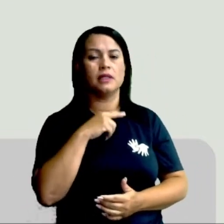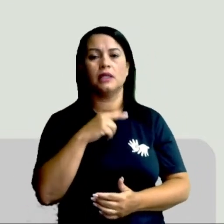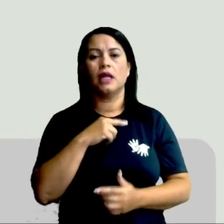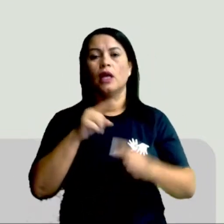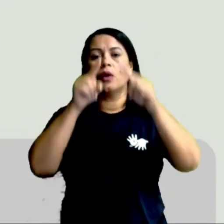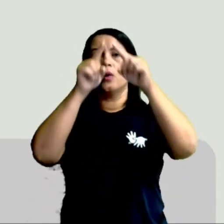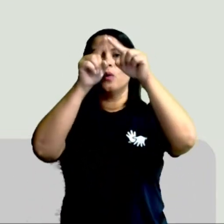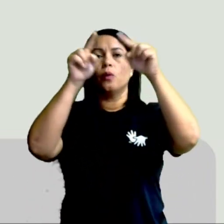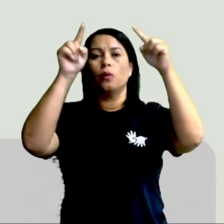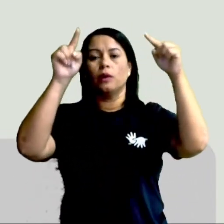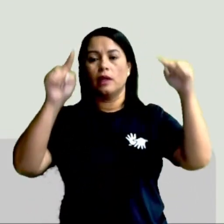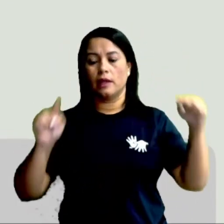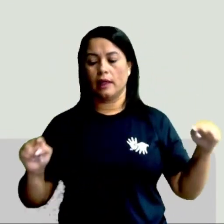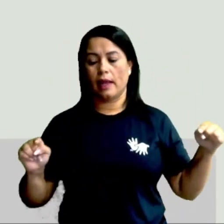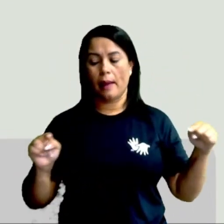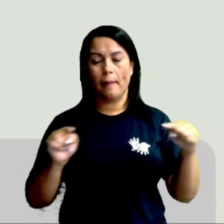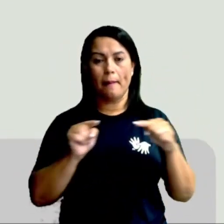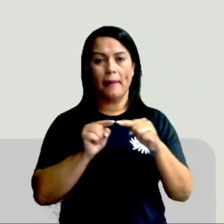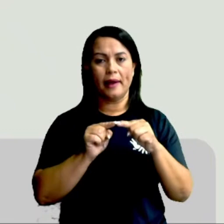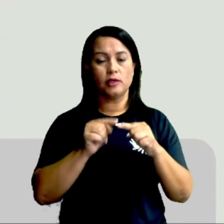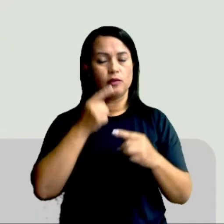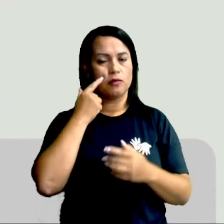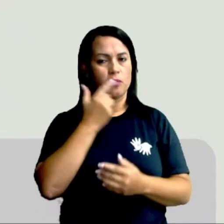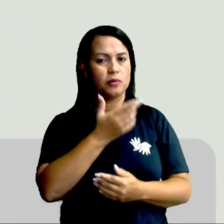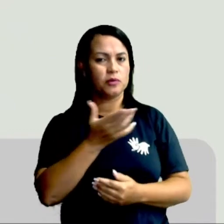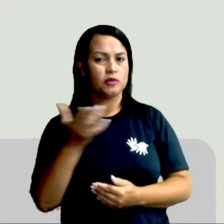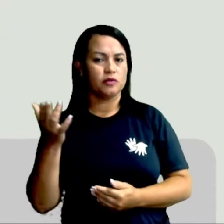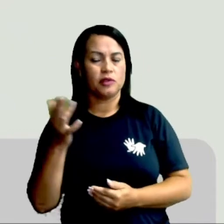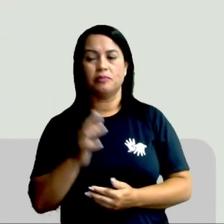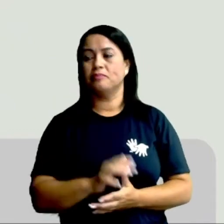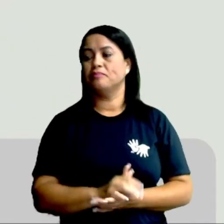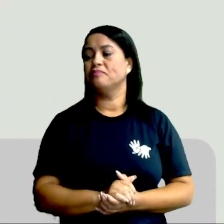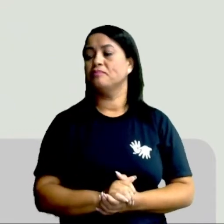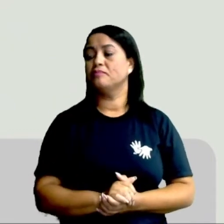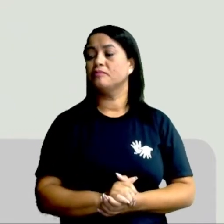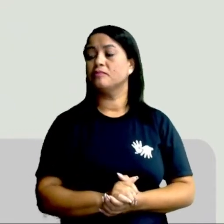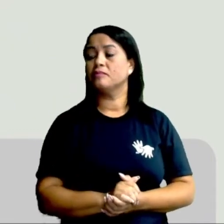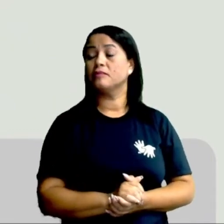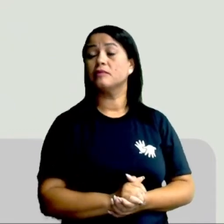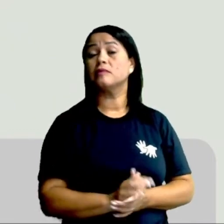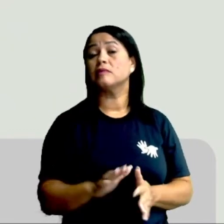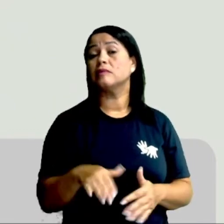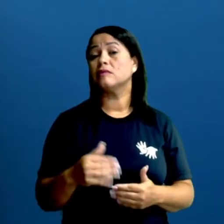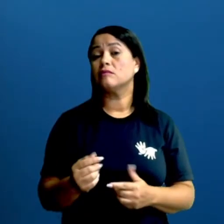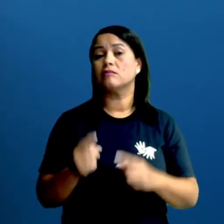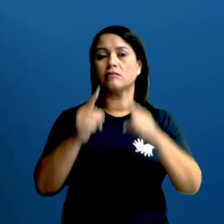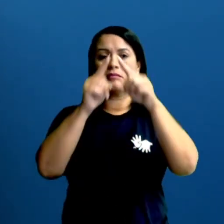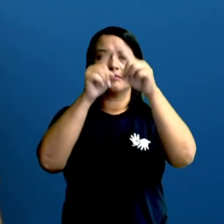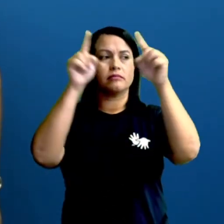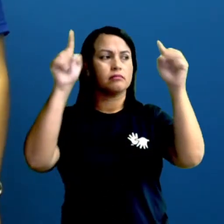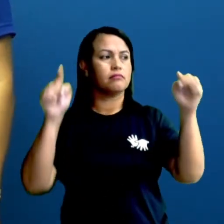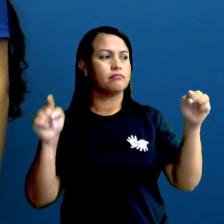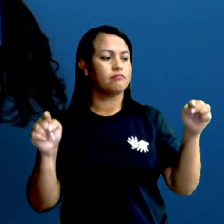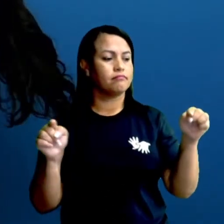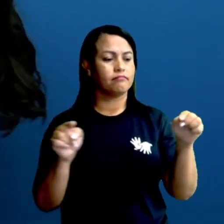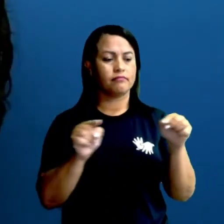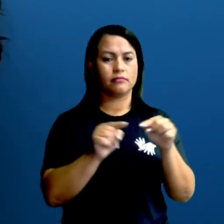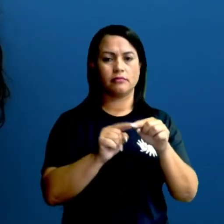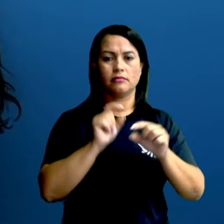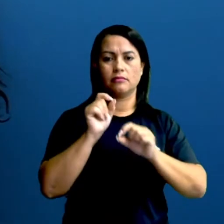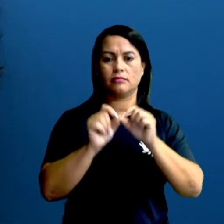um trapézio. Vamos lá para o trapézio, tá? Então, no trapézio eu já tenho o seguinte,